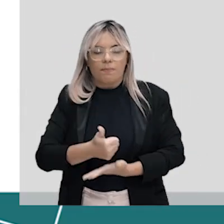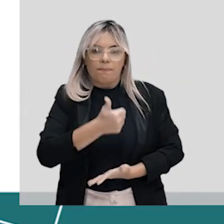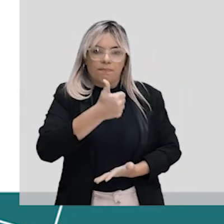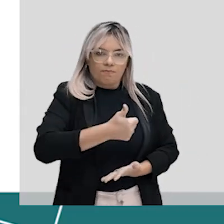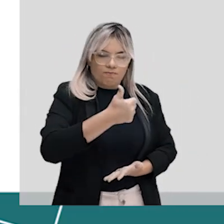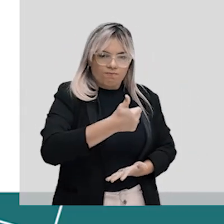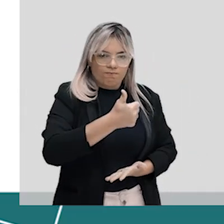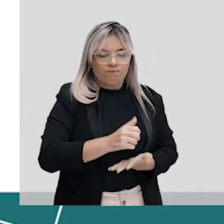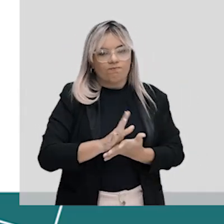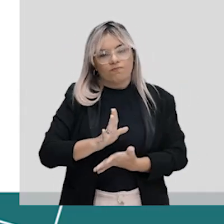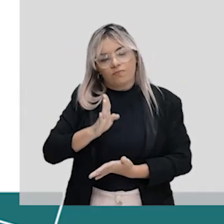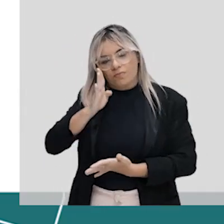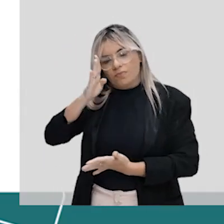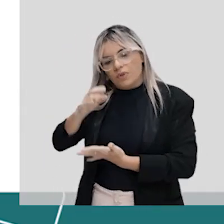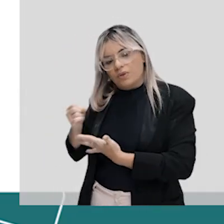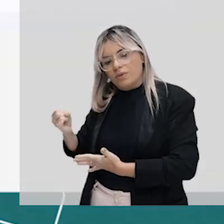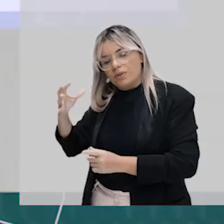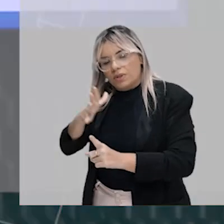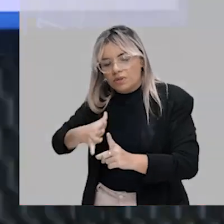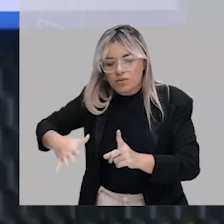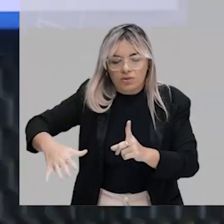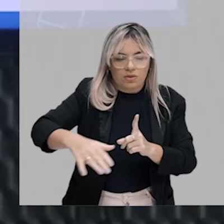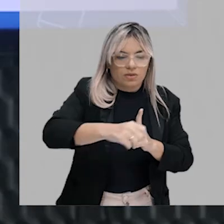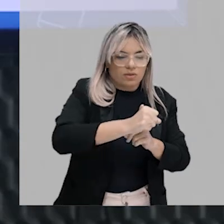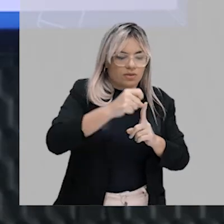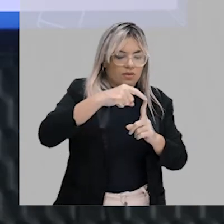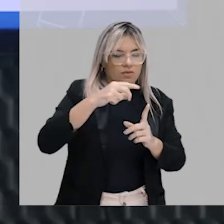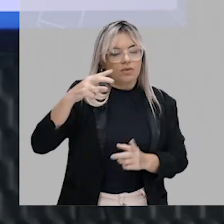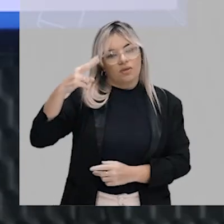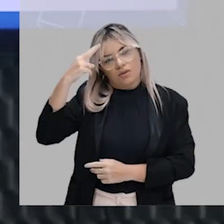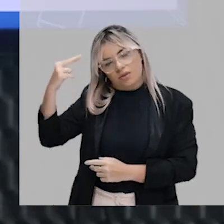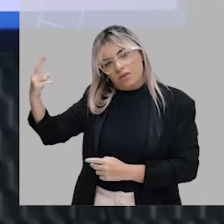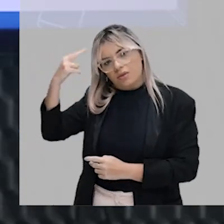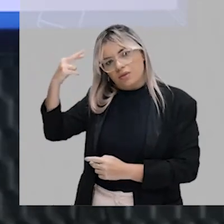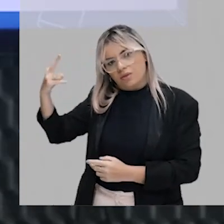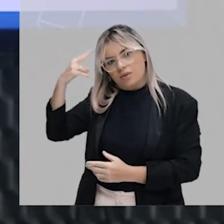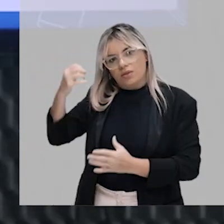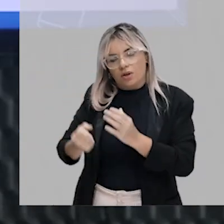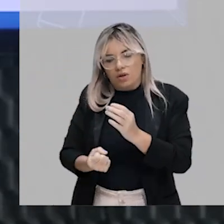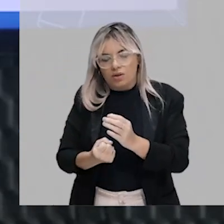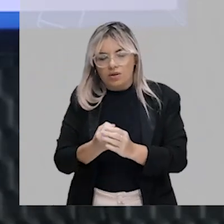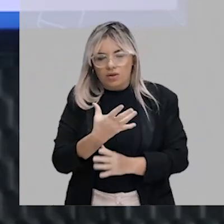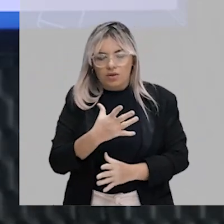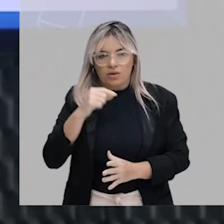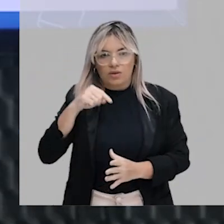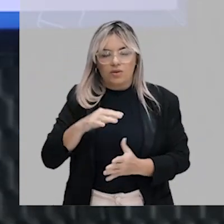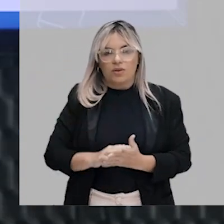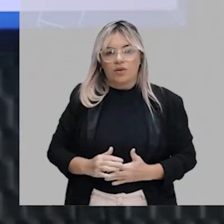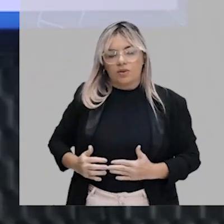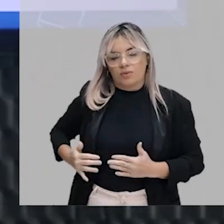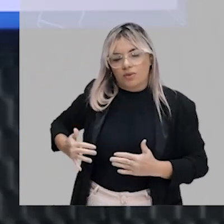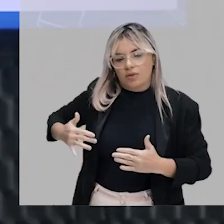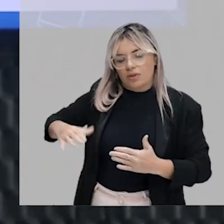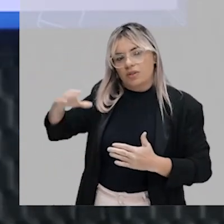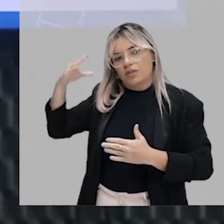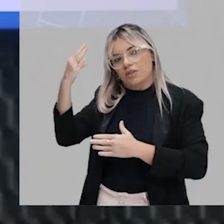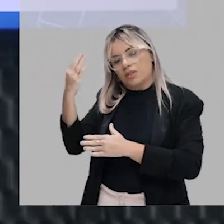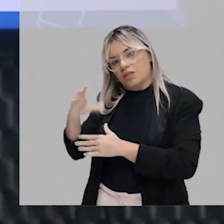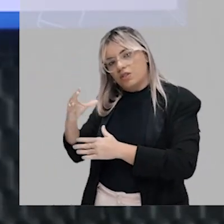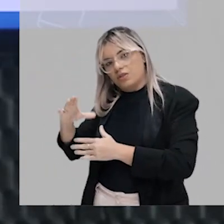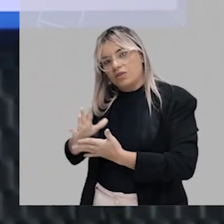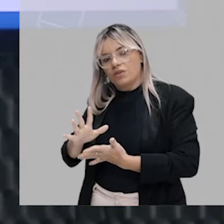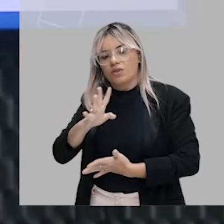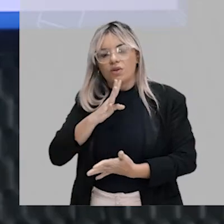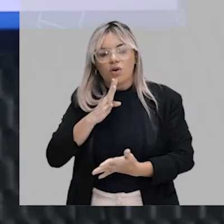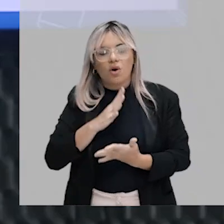dos precursores da sociologia, da história, da formação dessa área científica do conhecimento. E essa